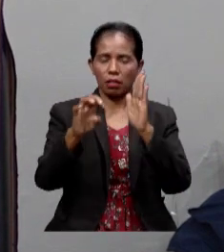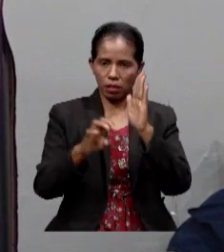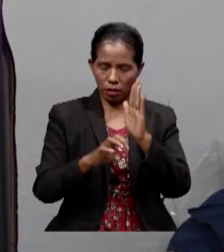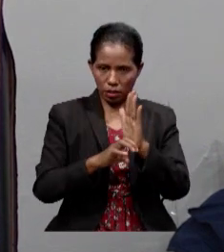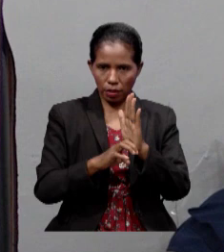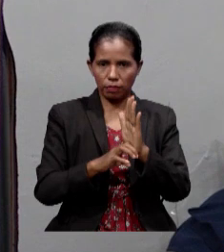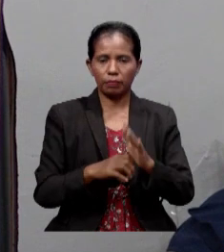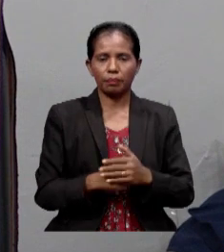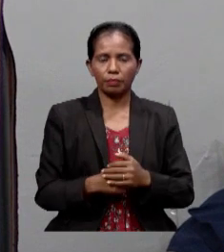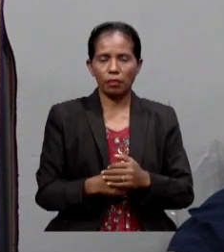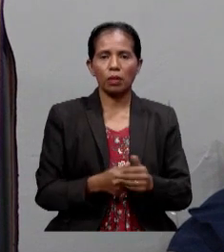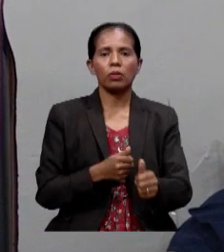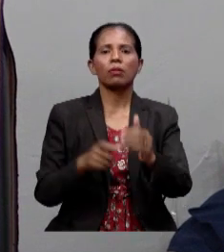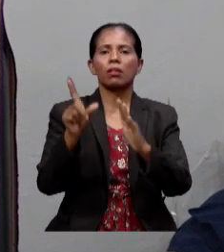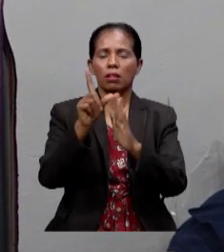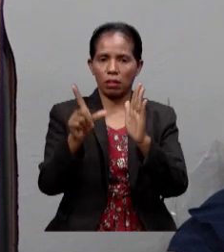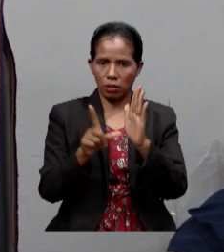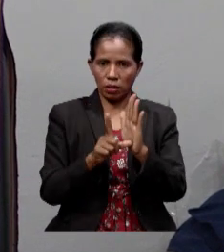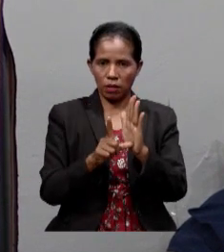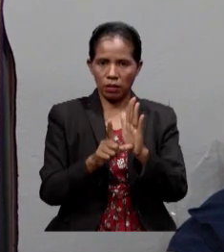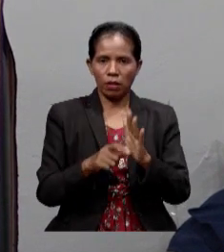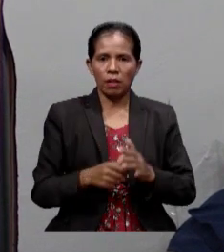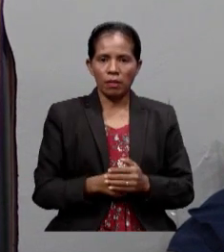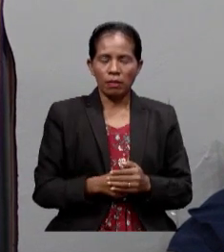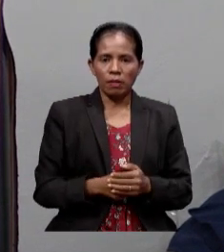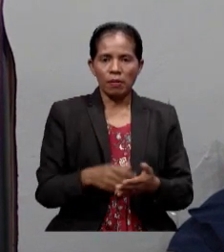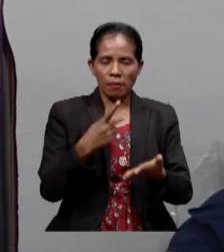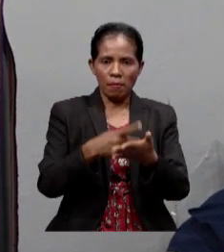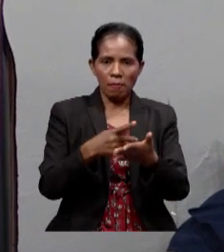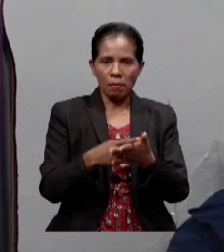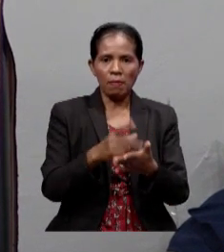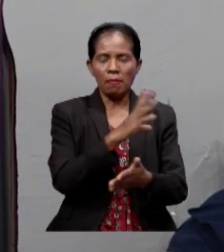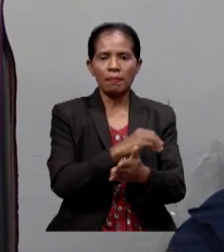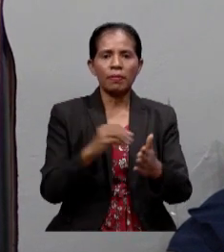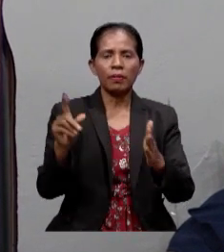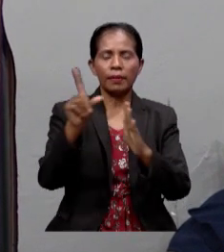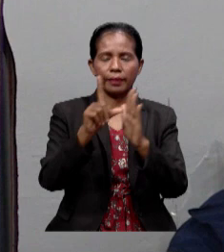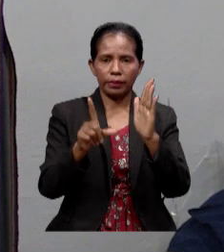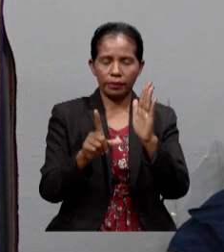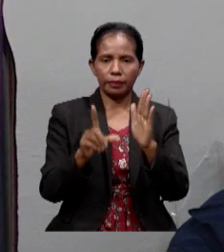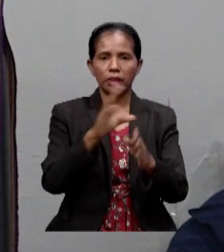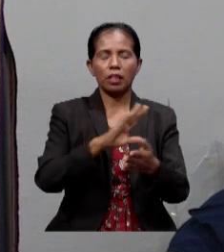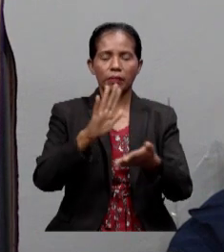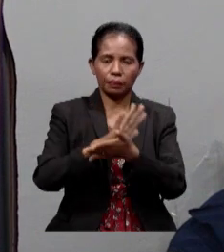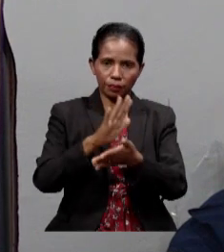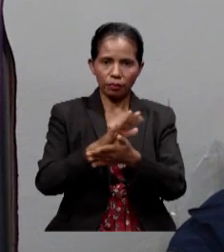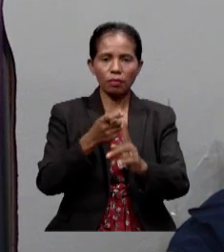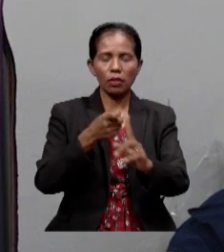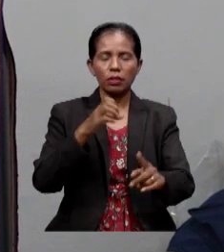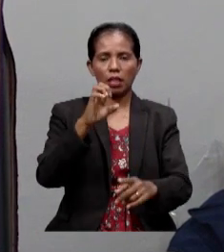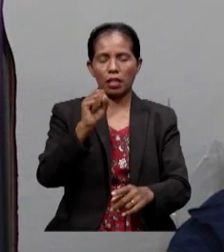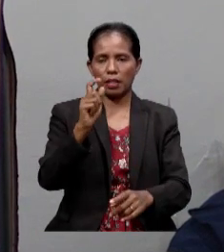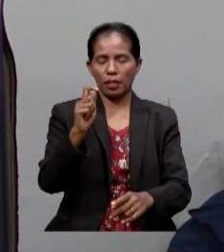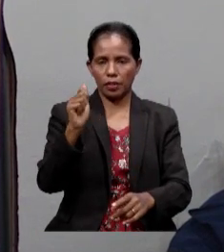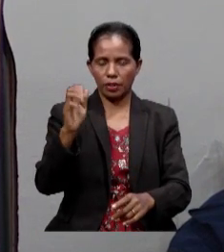está e tu lemos que a proposta de modelo boletim de votos né tem mais usa está então a mim preparo na